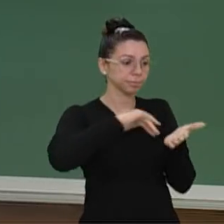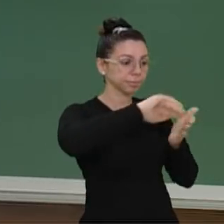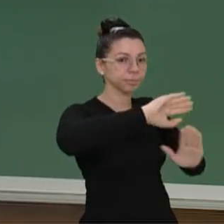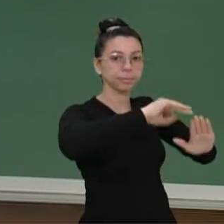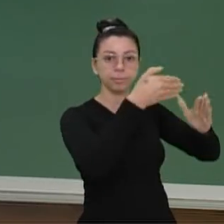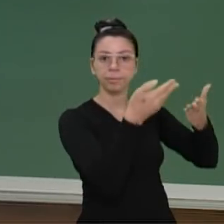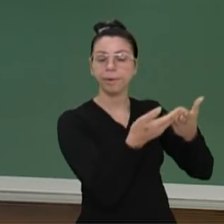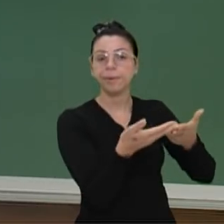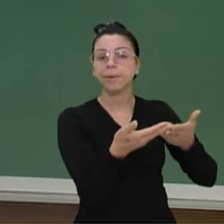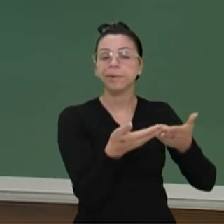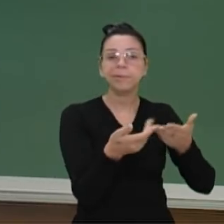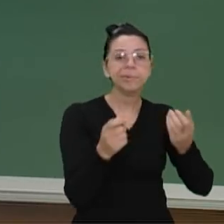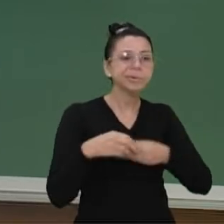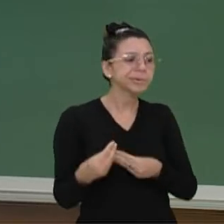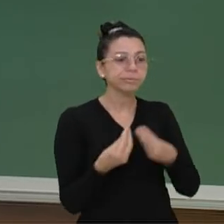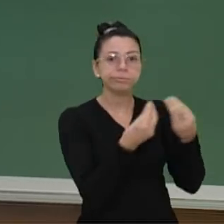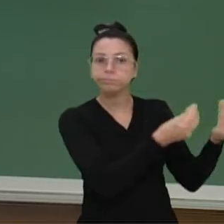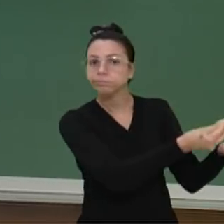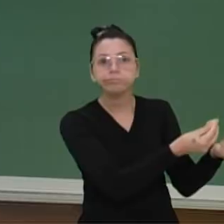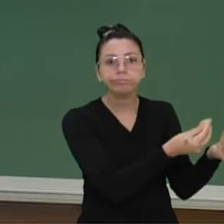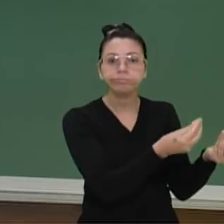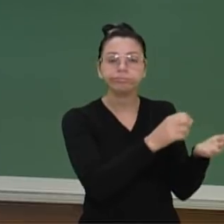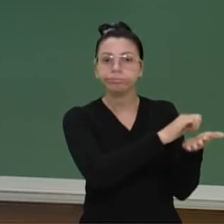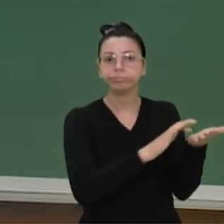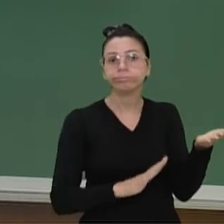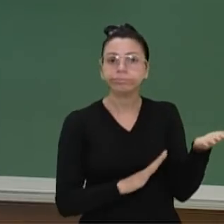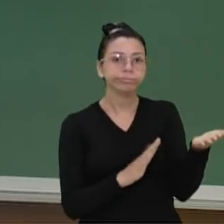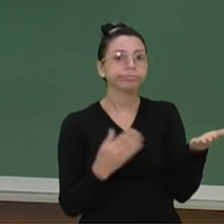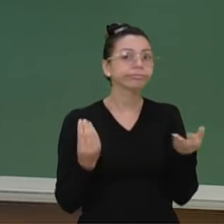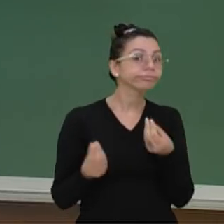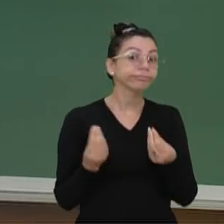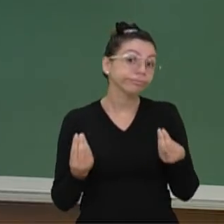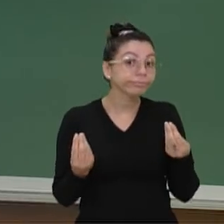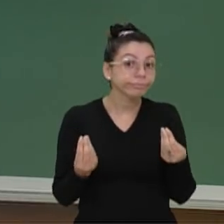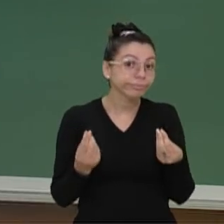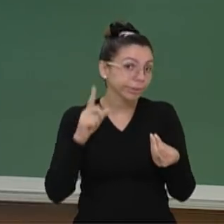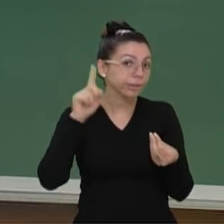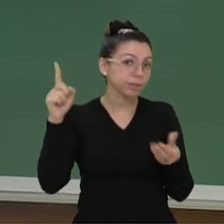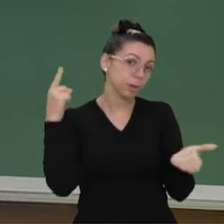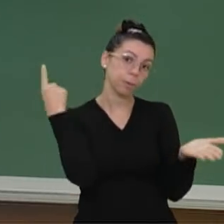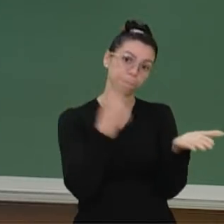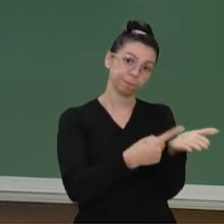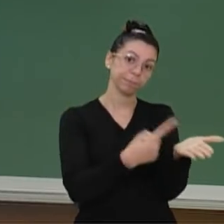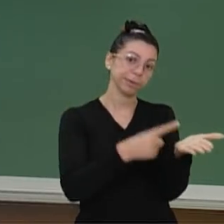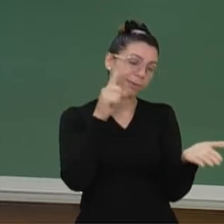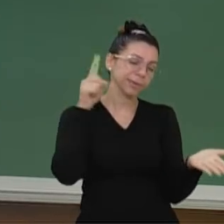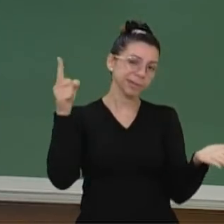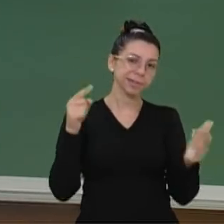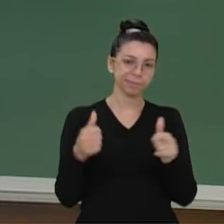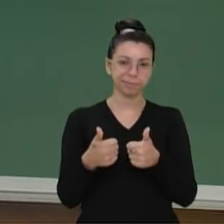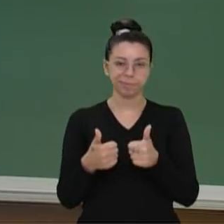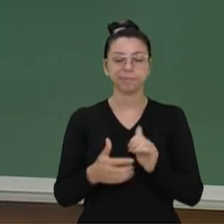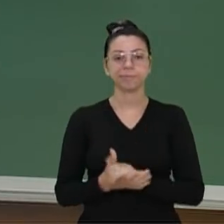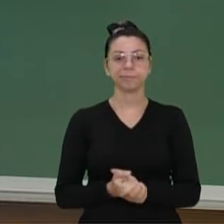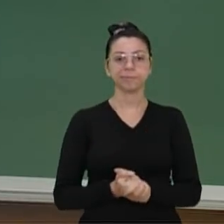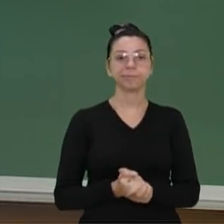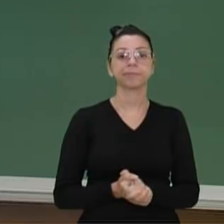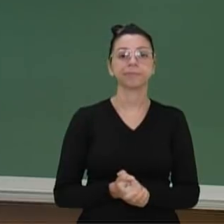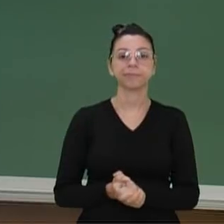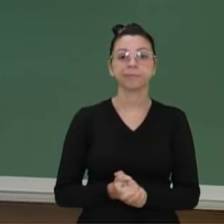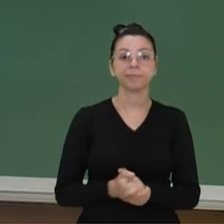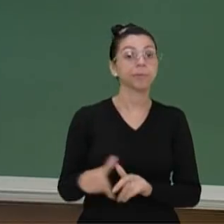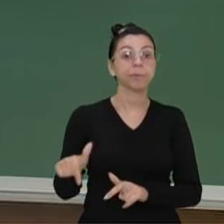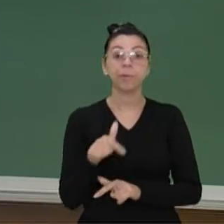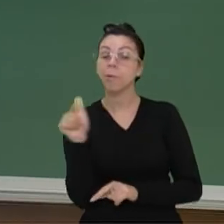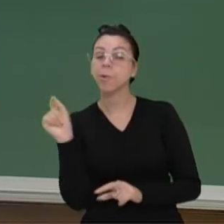escola, fala, poxa, preciso entregar as atividades que eu estou fazendo com o professor lá na aula Paraná. Aí combina com ele certinho, tá? Outra coisa,